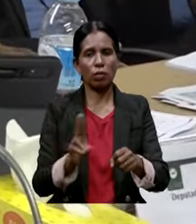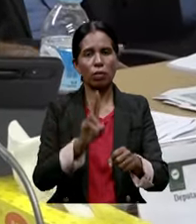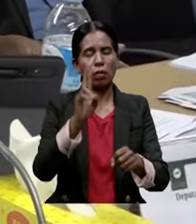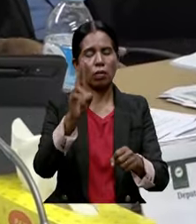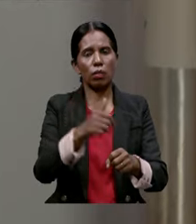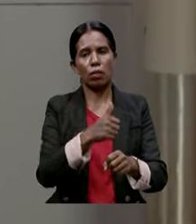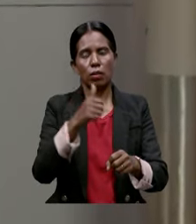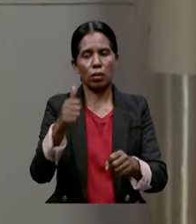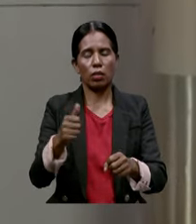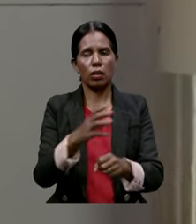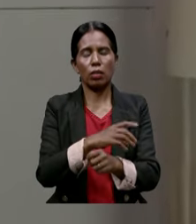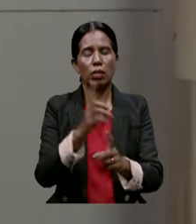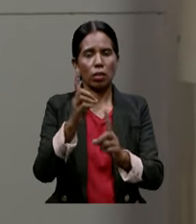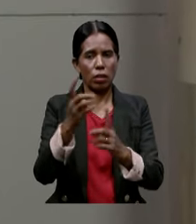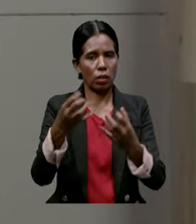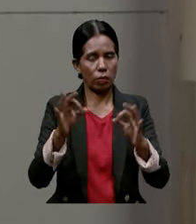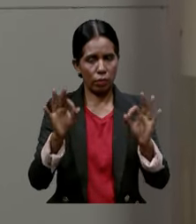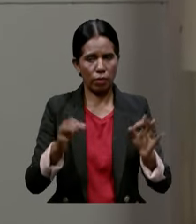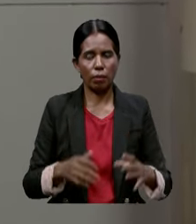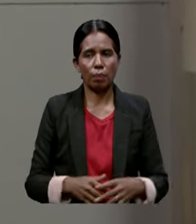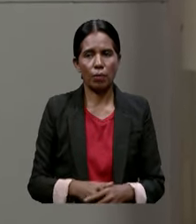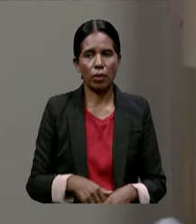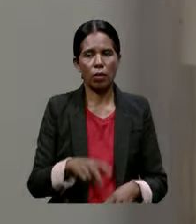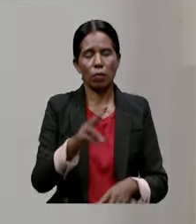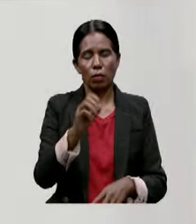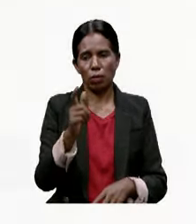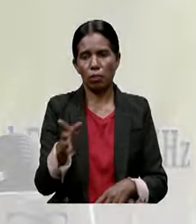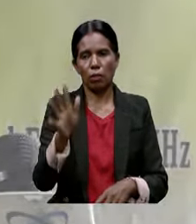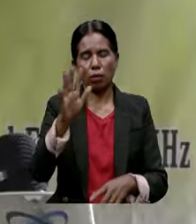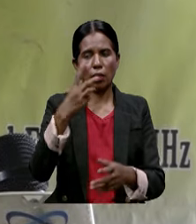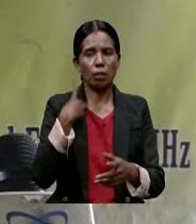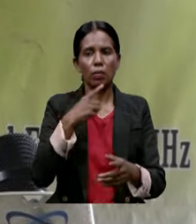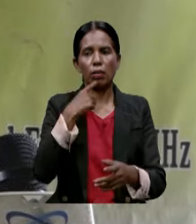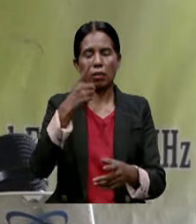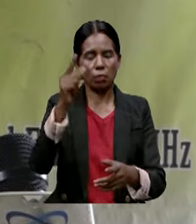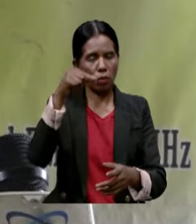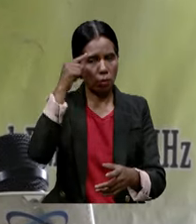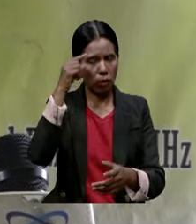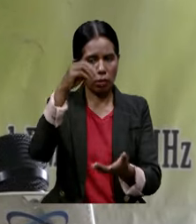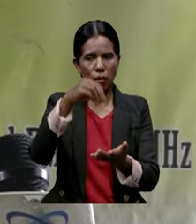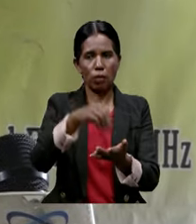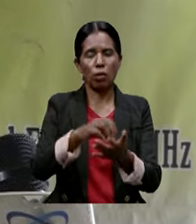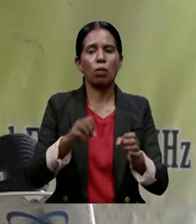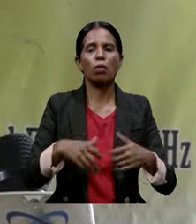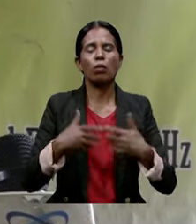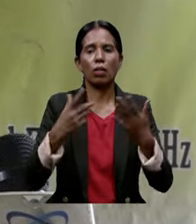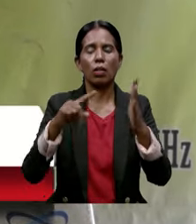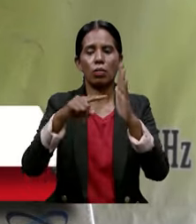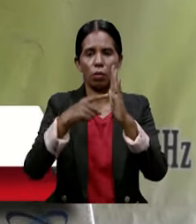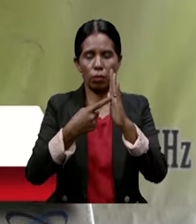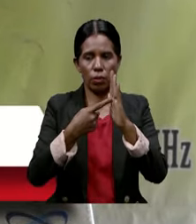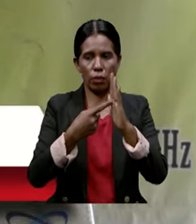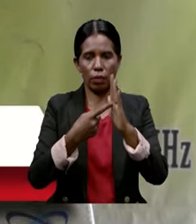de nia mandato remata. Para 2025, a missão propõe para o governo para atualizar a